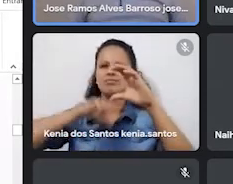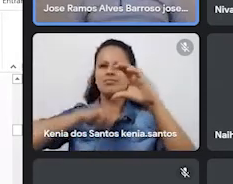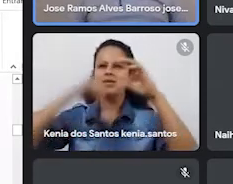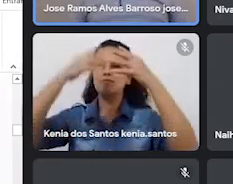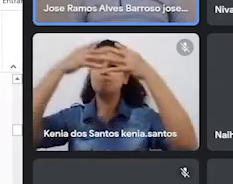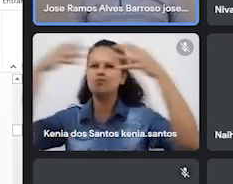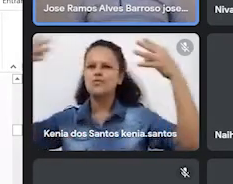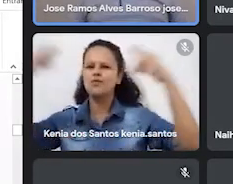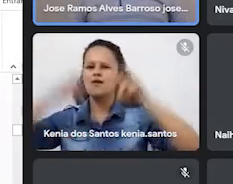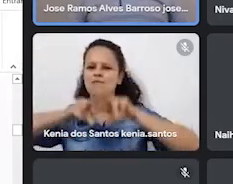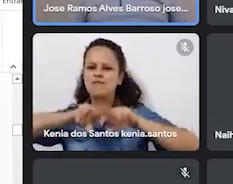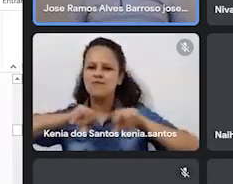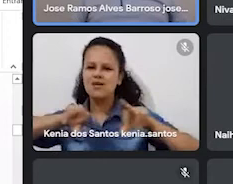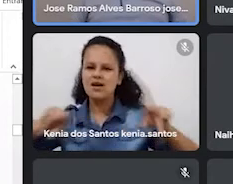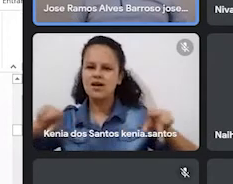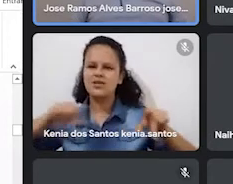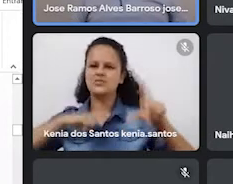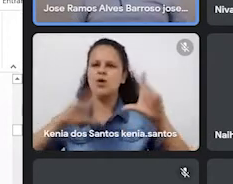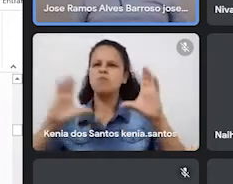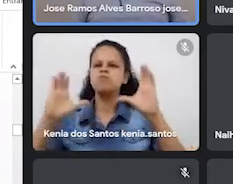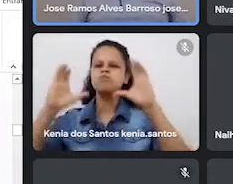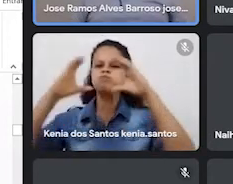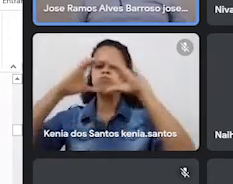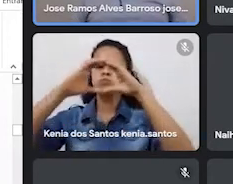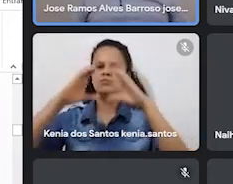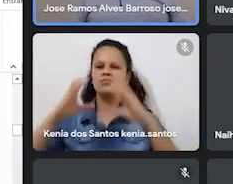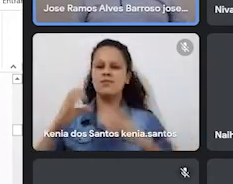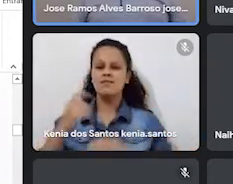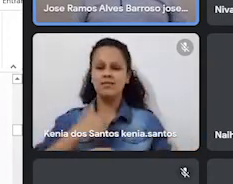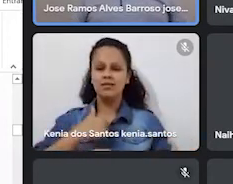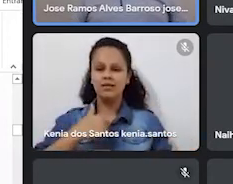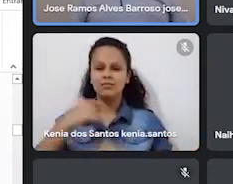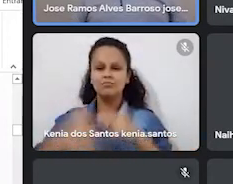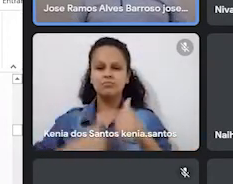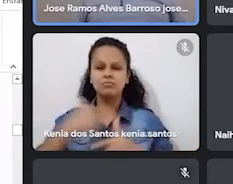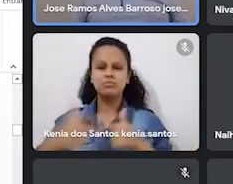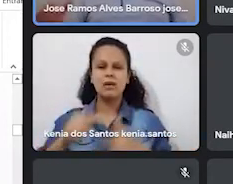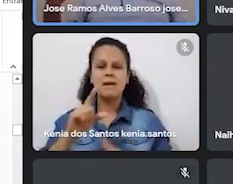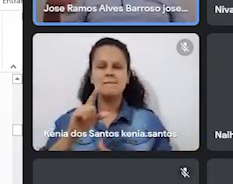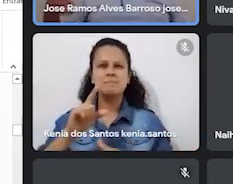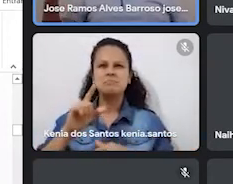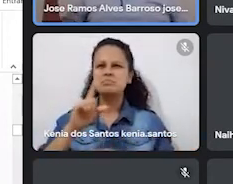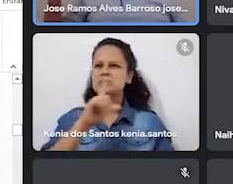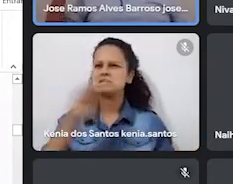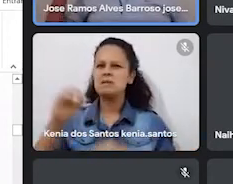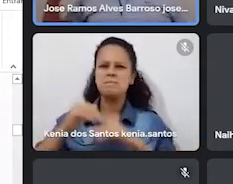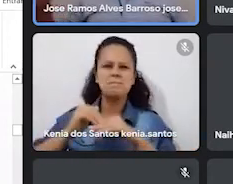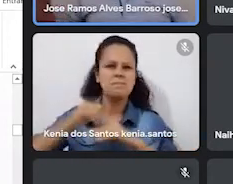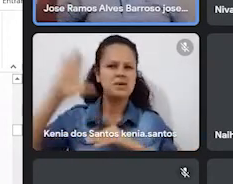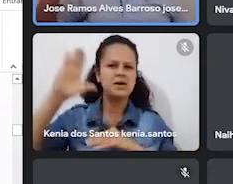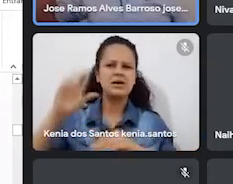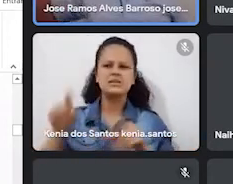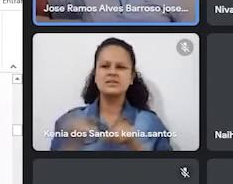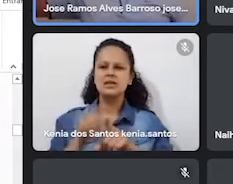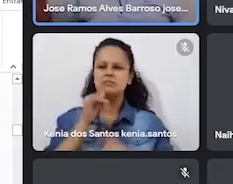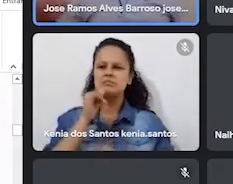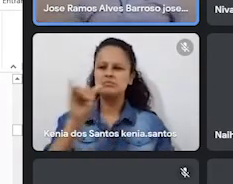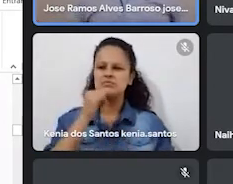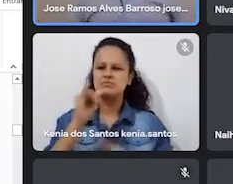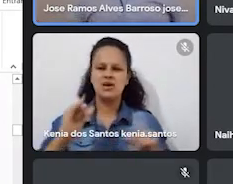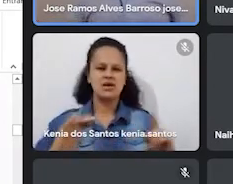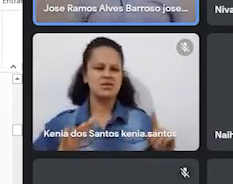eu acho que eu já fechei mais de 100. Já tirei mais de subestação, mais de 20 vezes